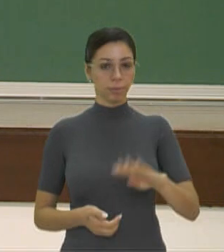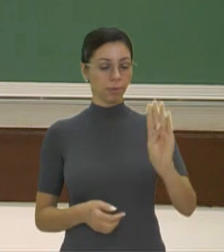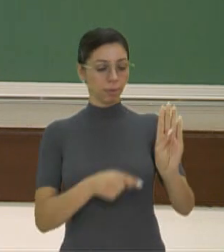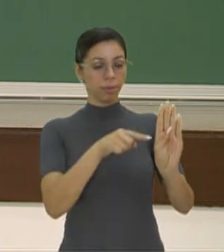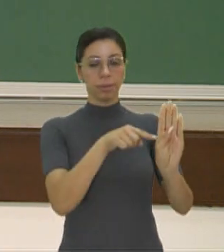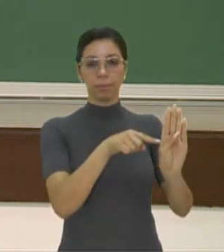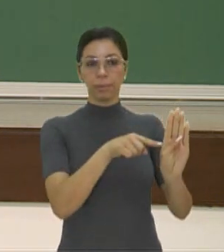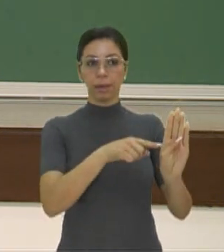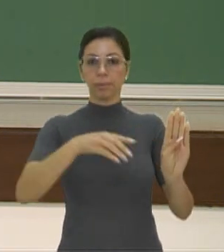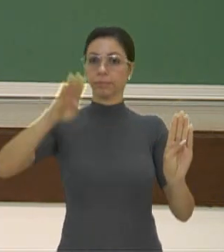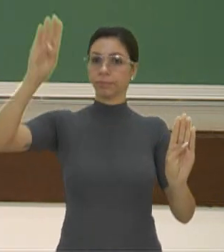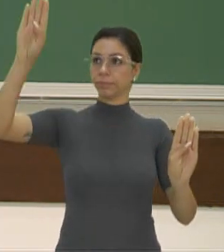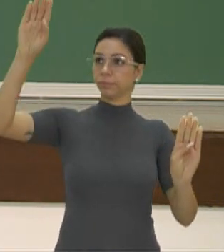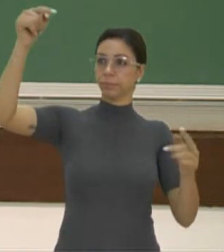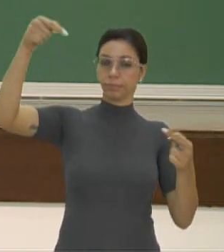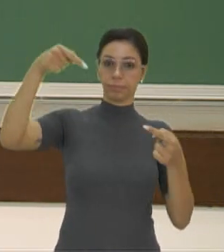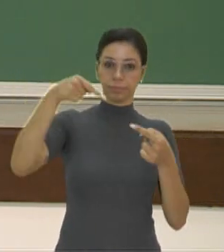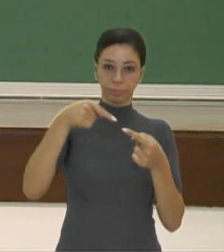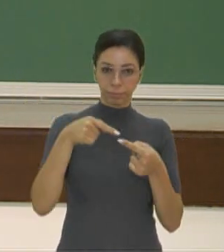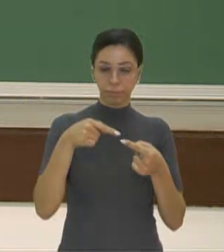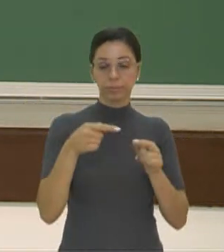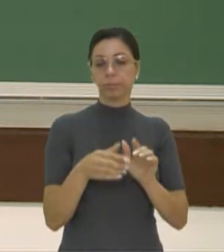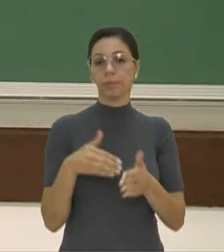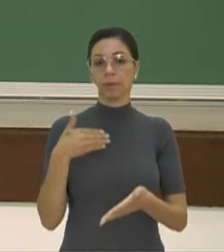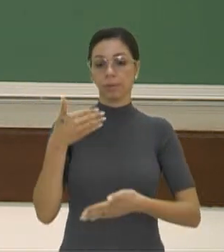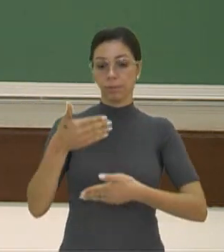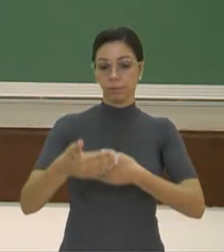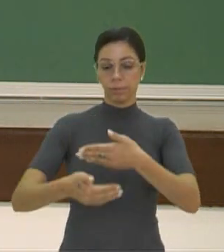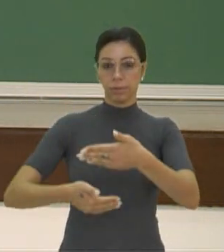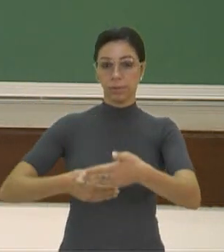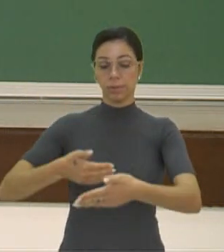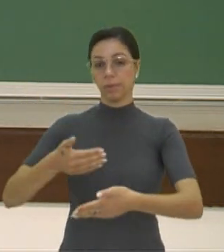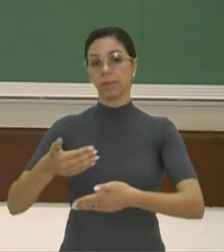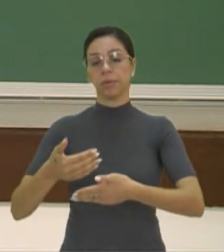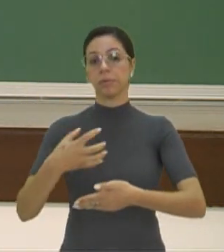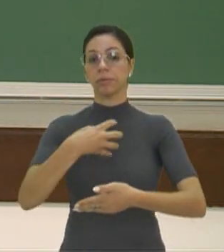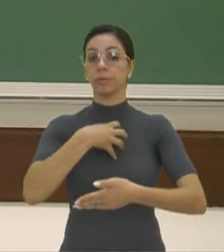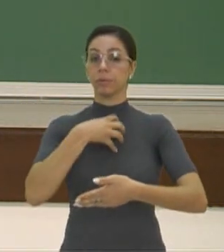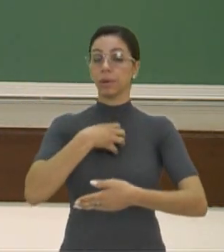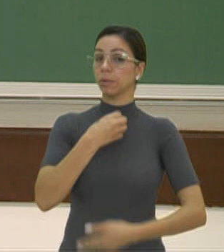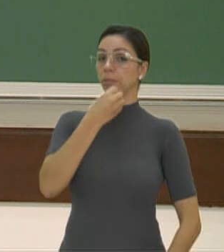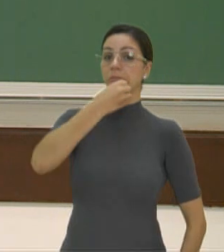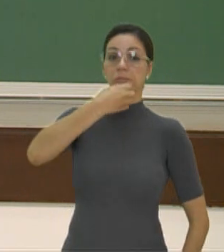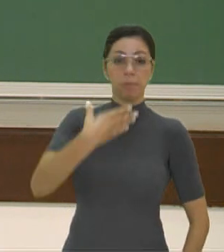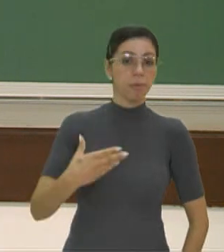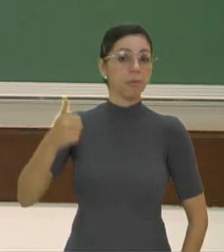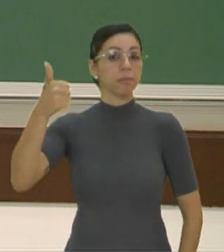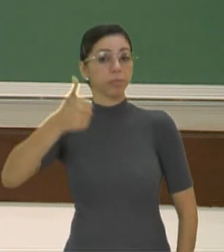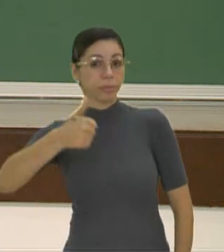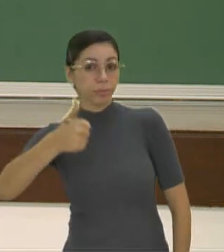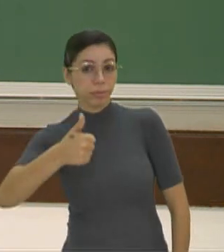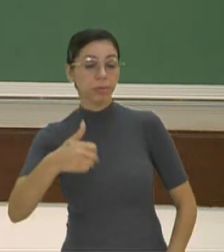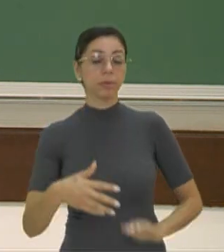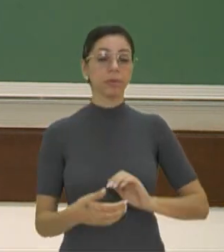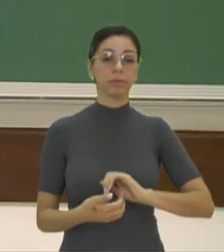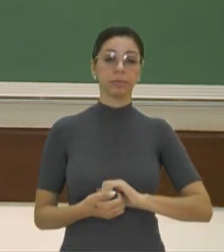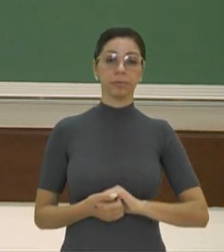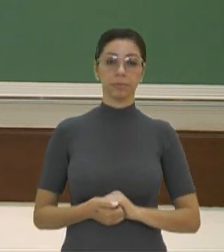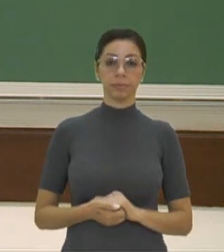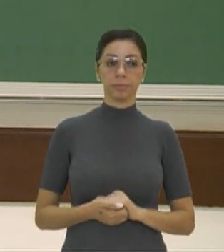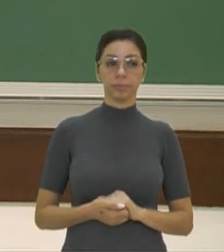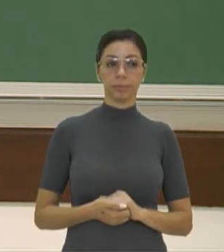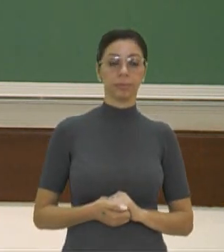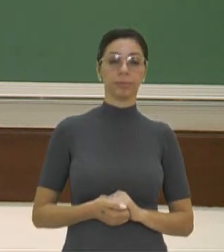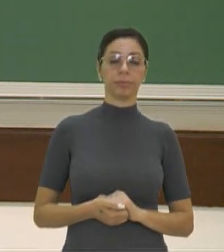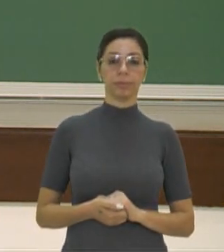Então, desenvolver ou dar andamento de uma forma positiva ou satisfatória. Com base nessa fala, vamos para as